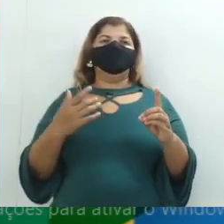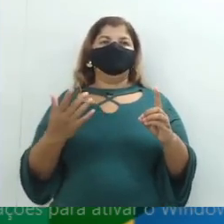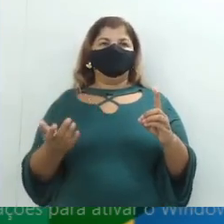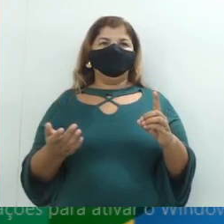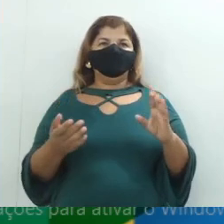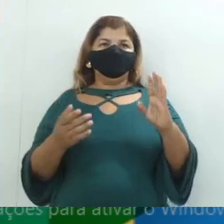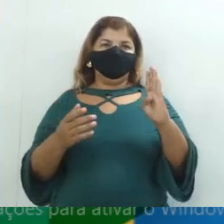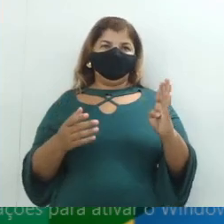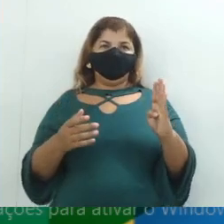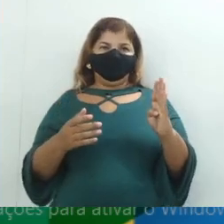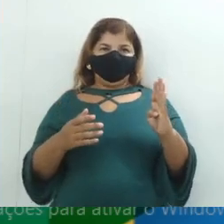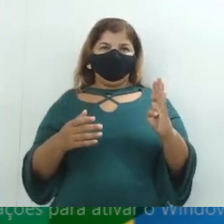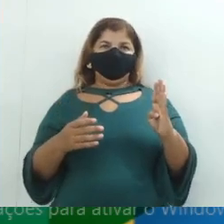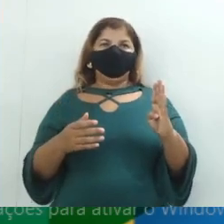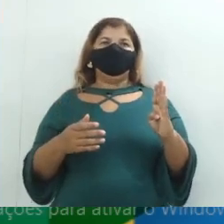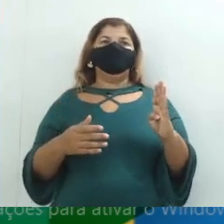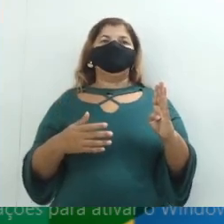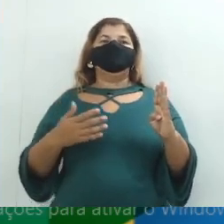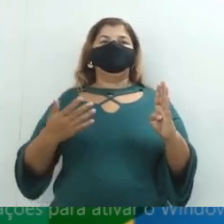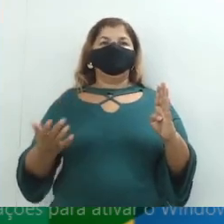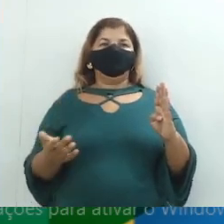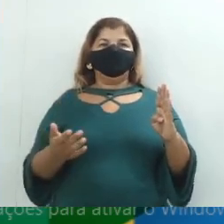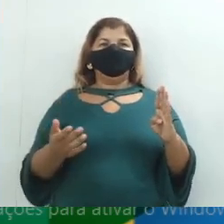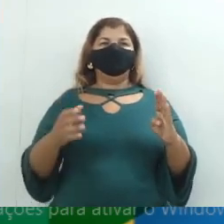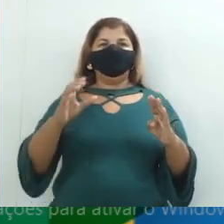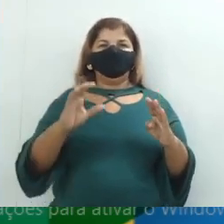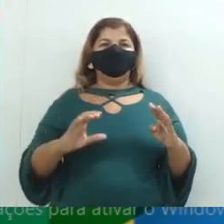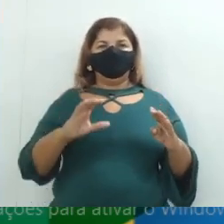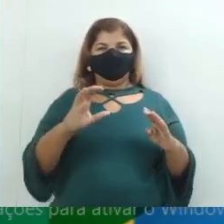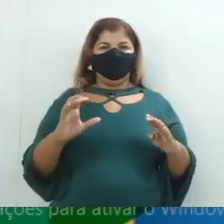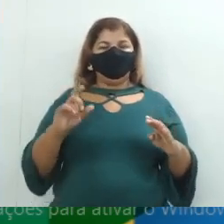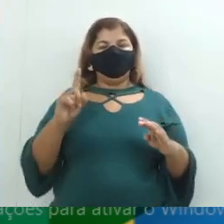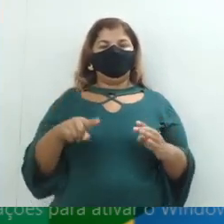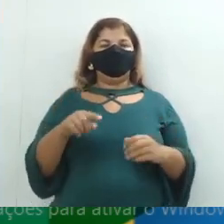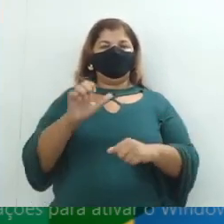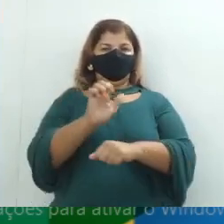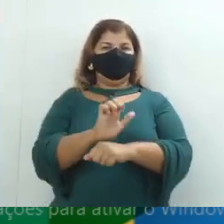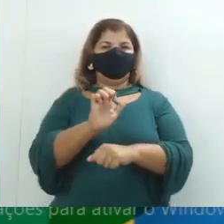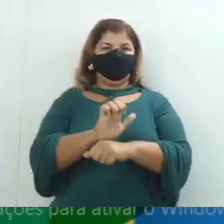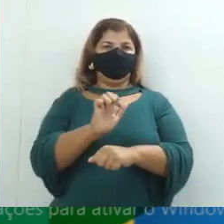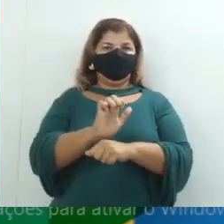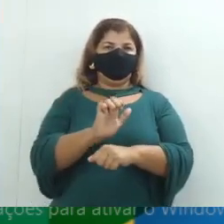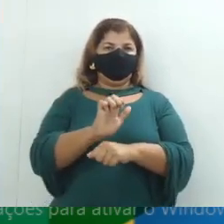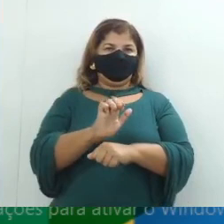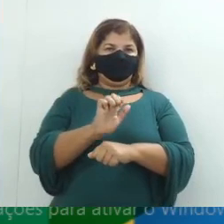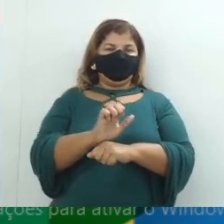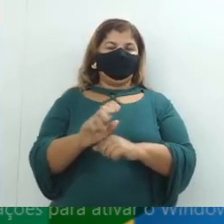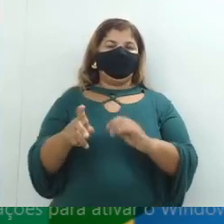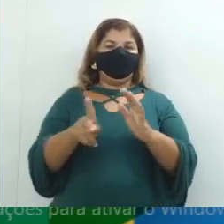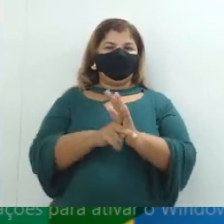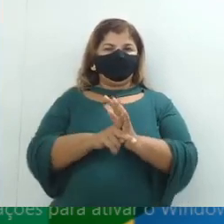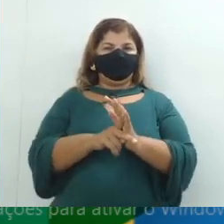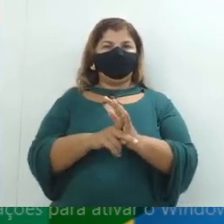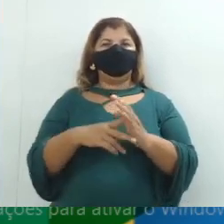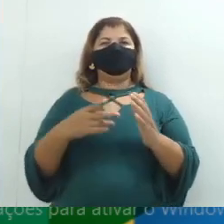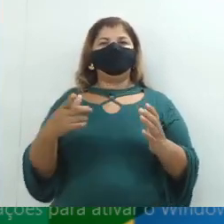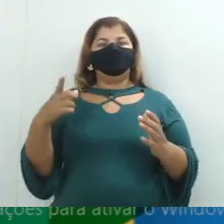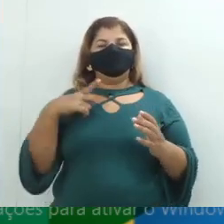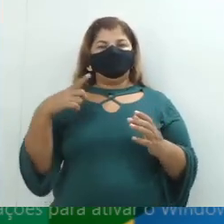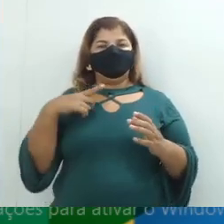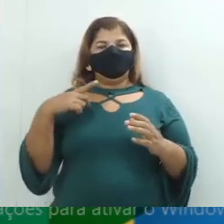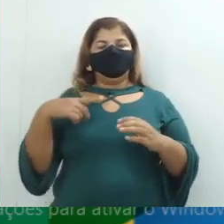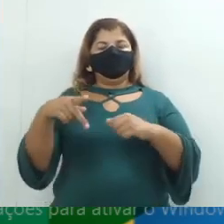da Igreja Católica ao Estado. A Igreja Católica era o próprio Estado, né? Nesse tempo a Igreja tinha o seu